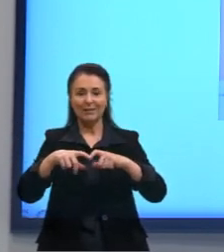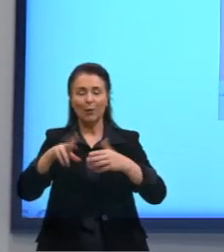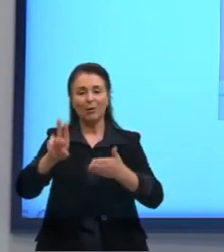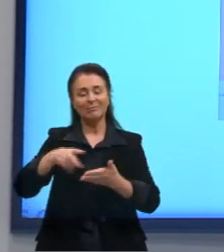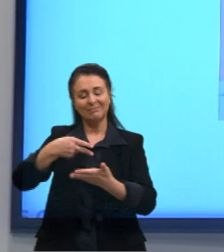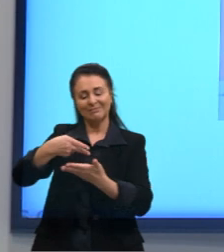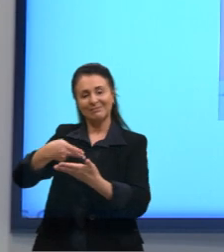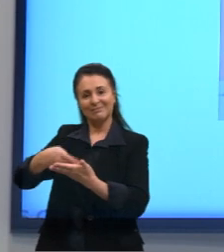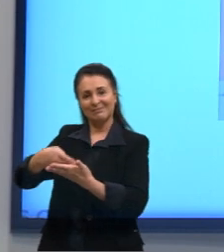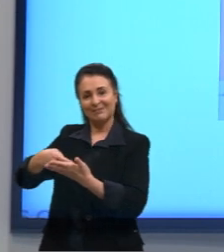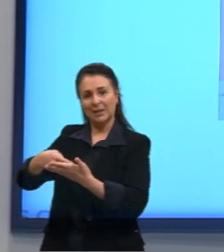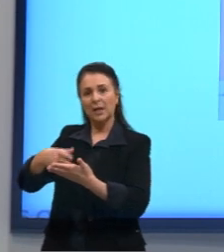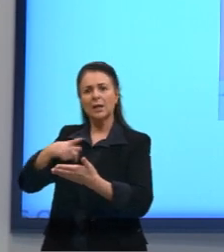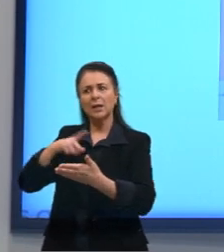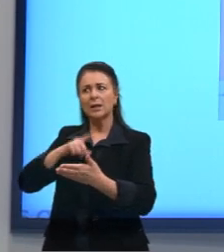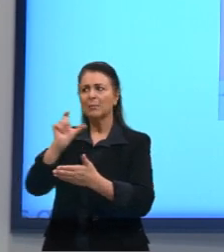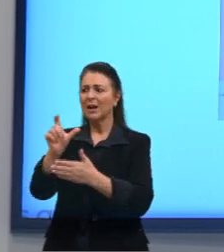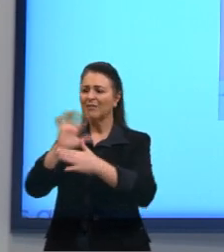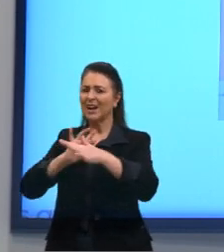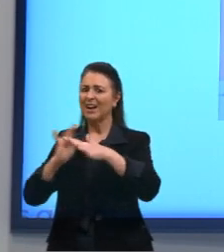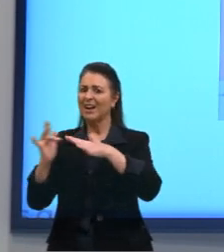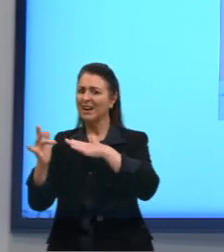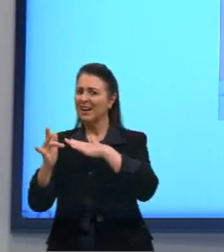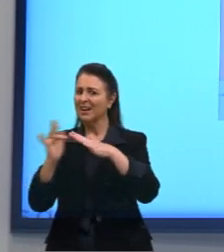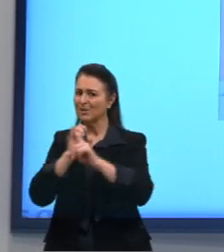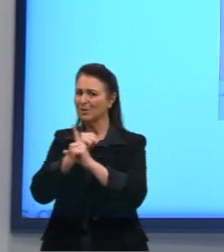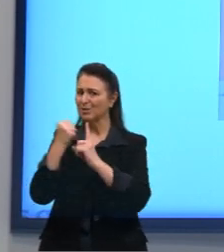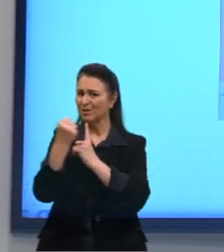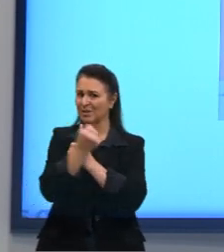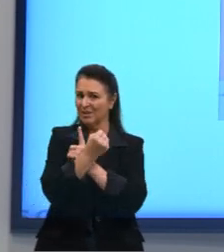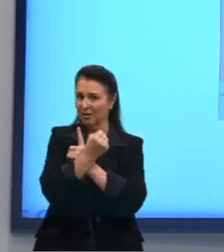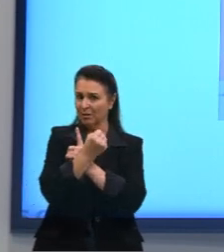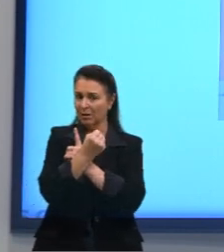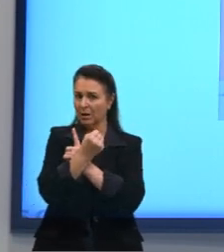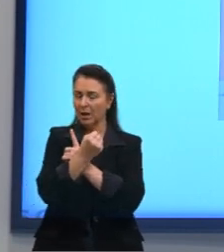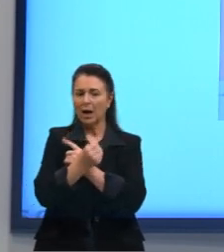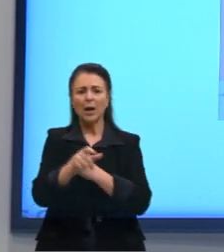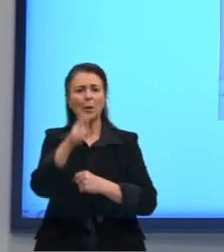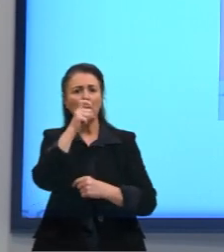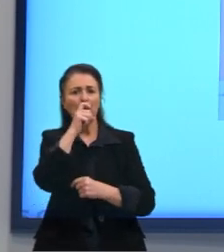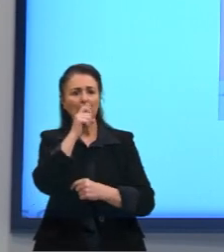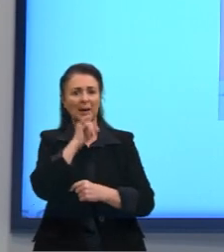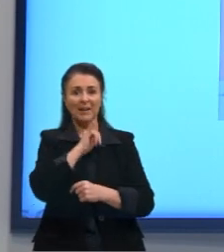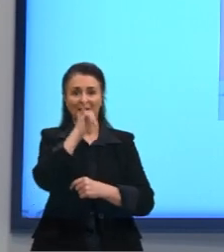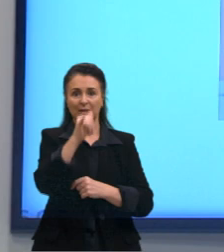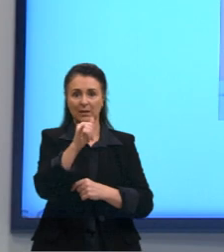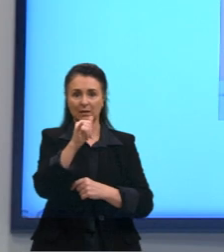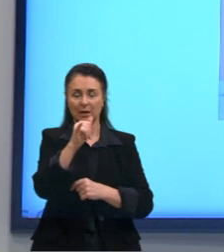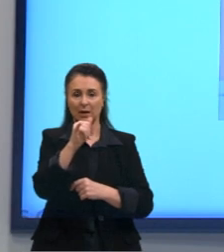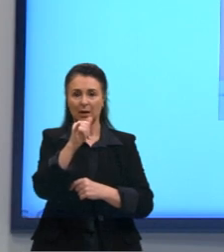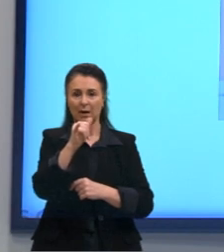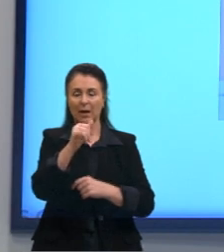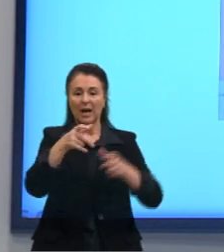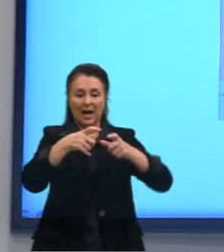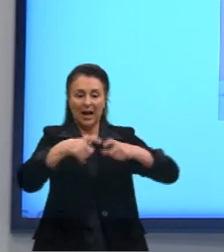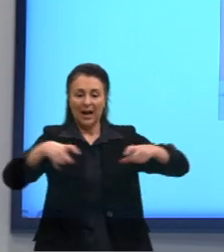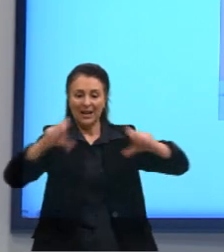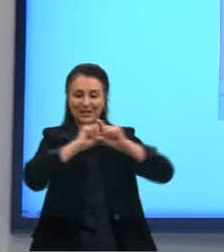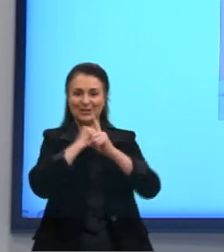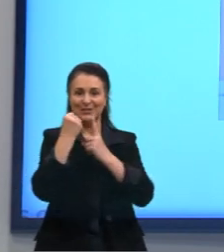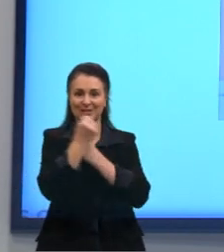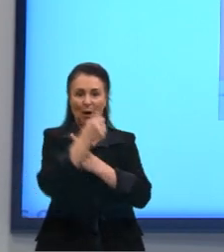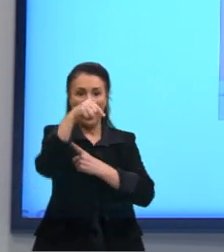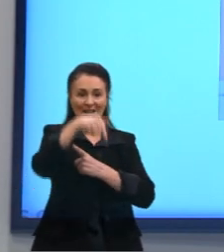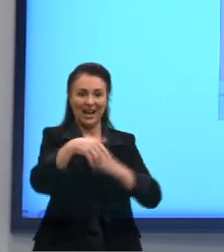título rede social e o pai disse rede social aqui em casa é outra coisa né o